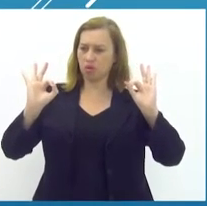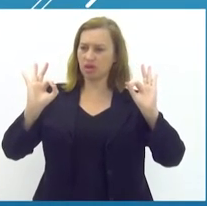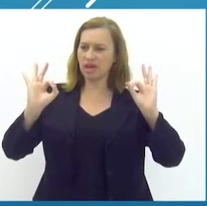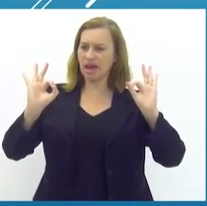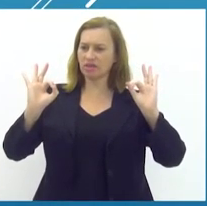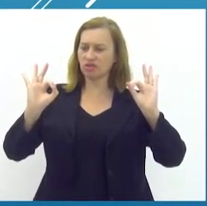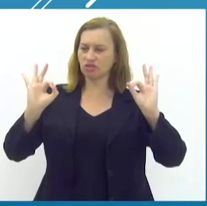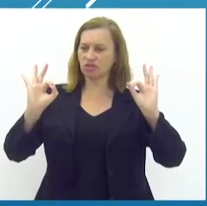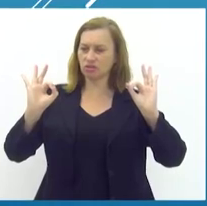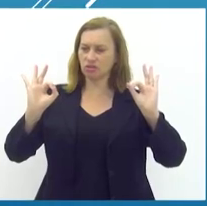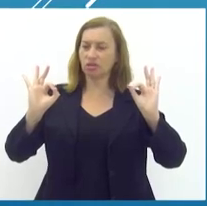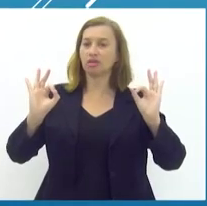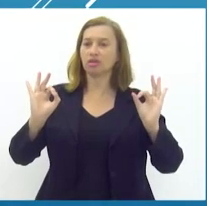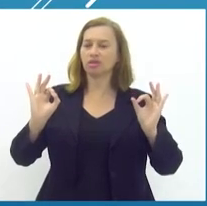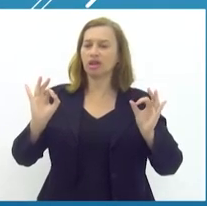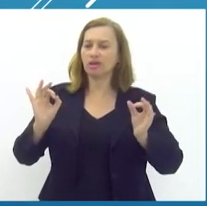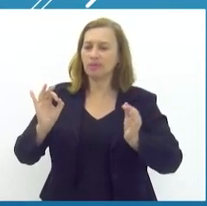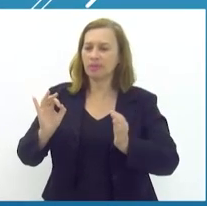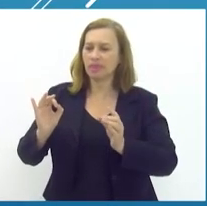velejar né